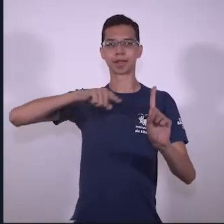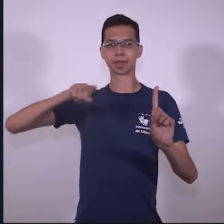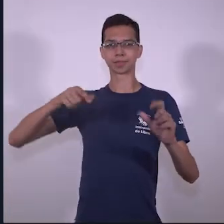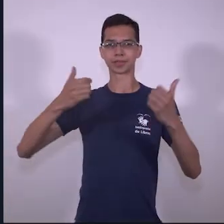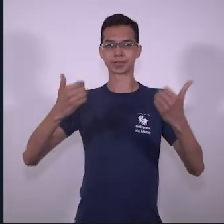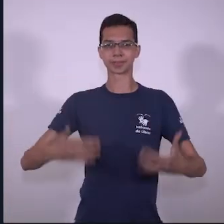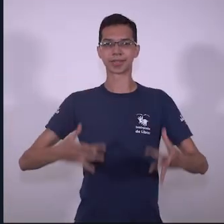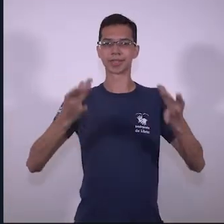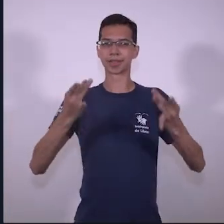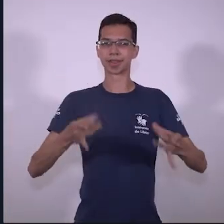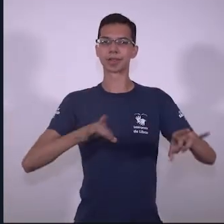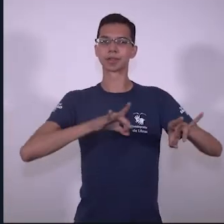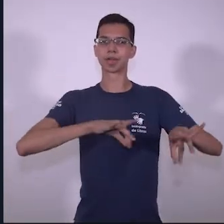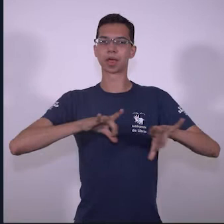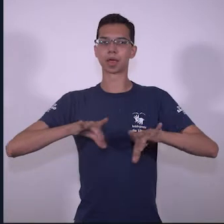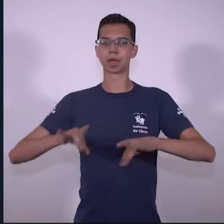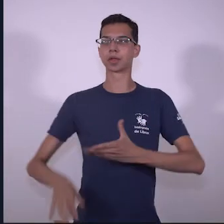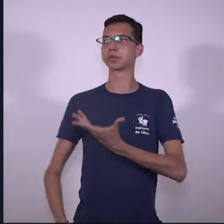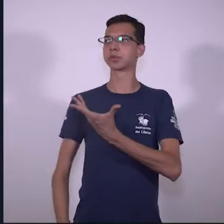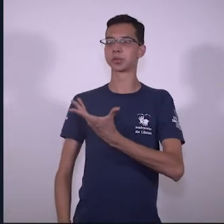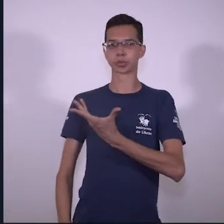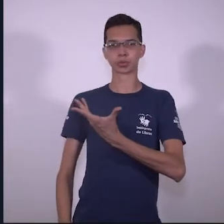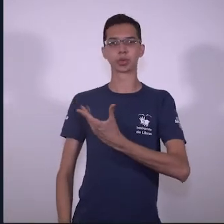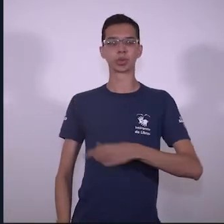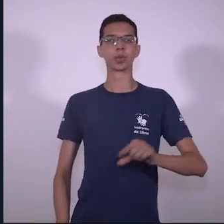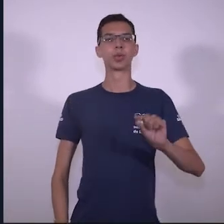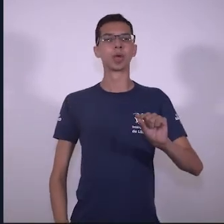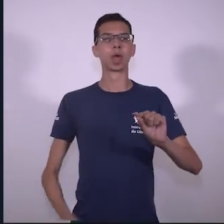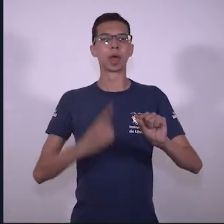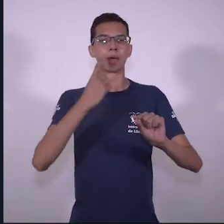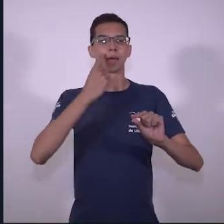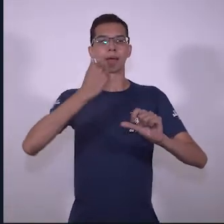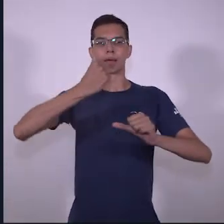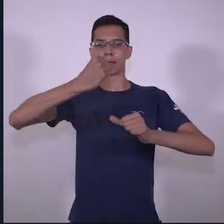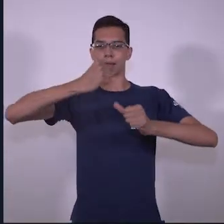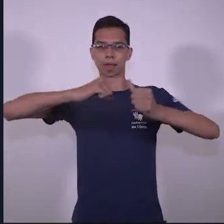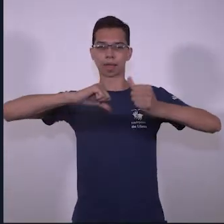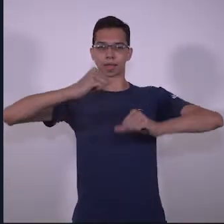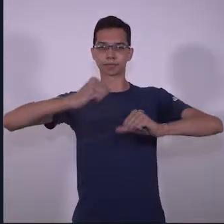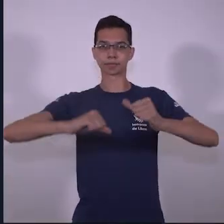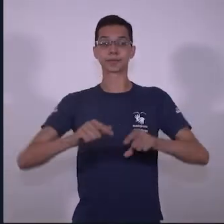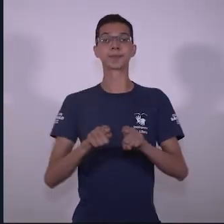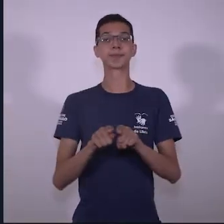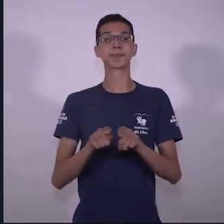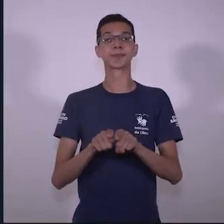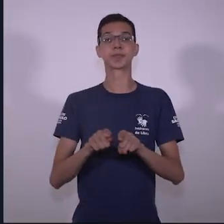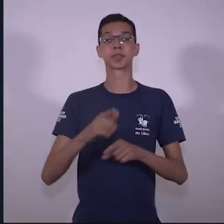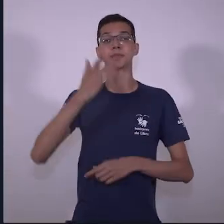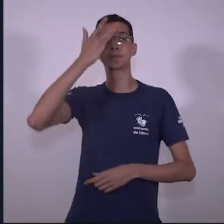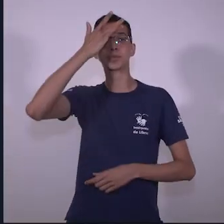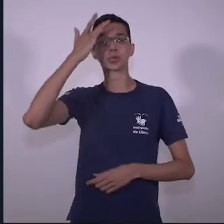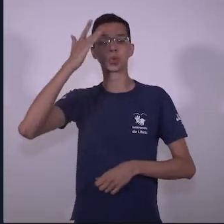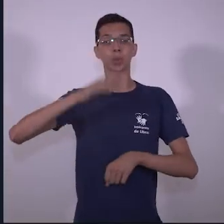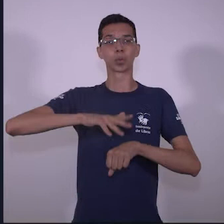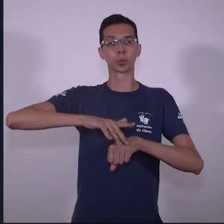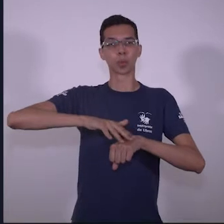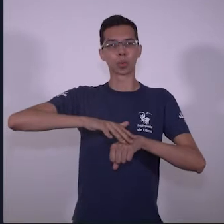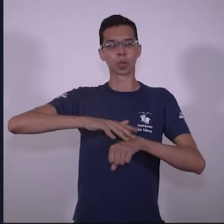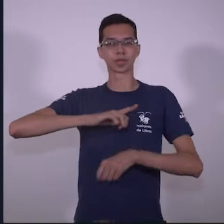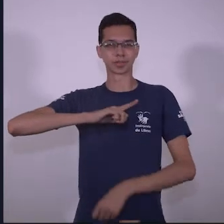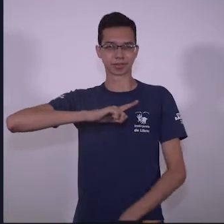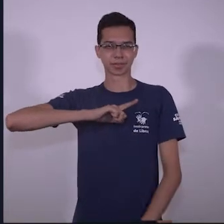explicado tecnicamente, quais são os parâmetros que vamos analisar. E os pacientes com comorbidades, na